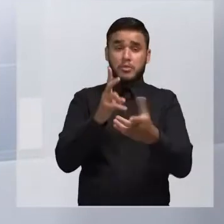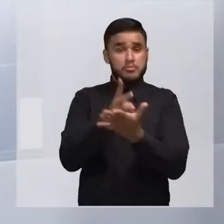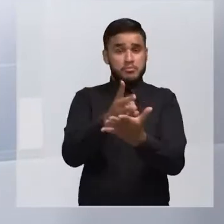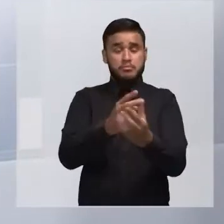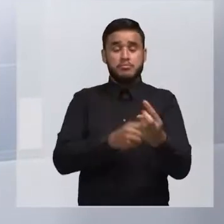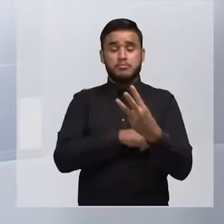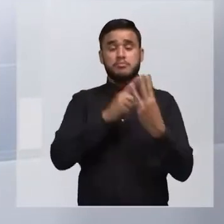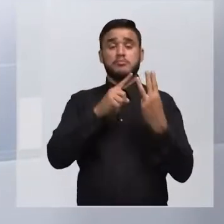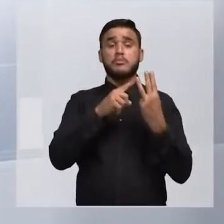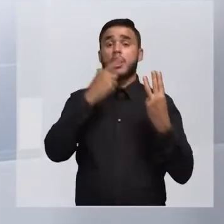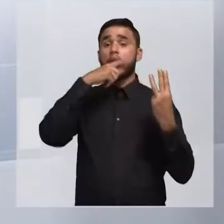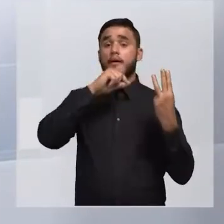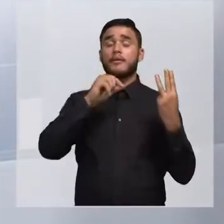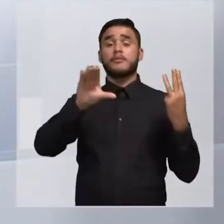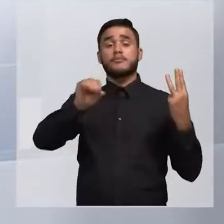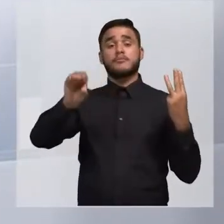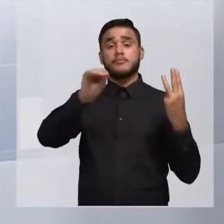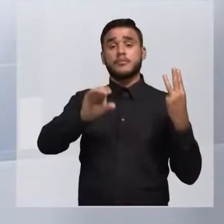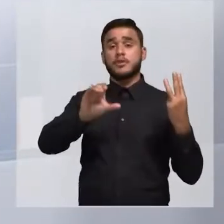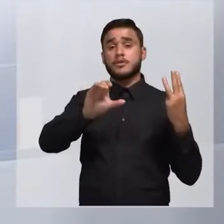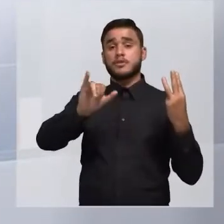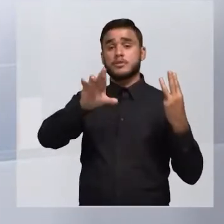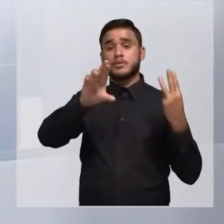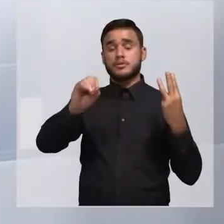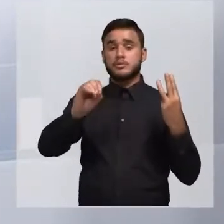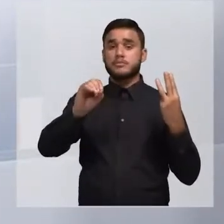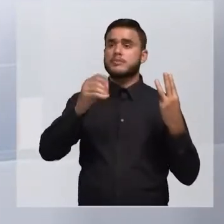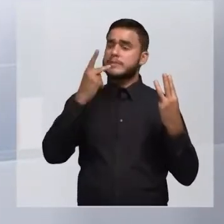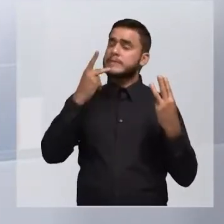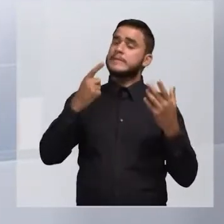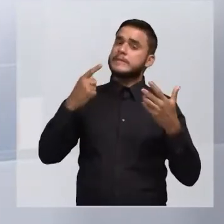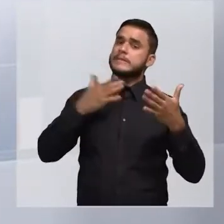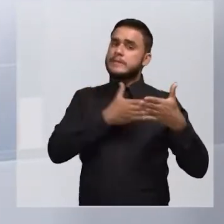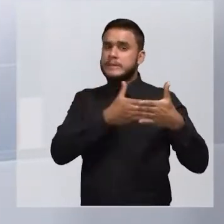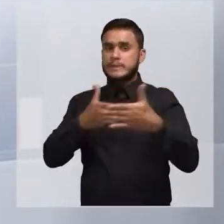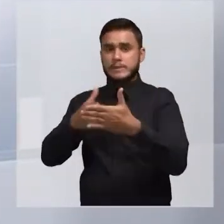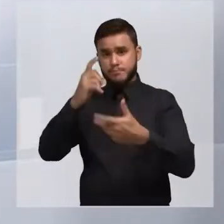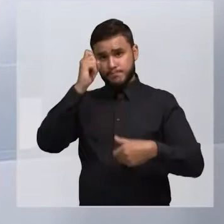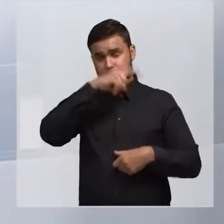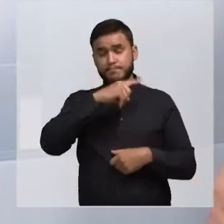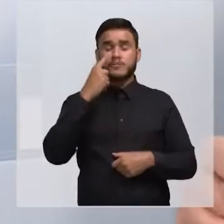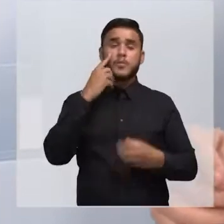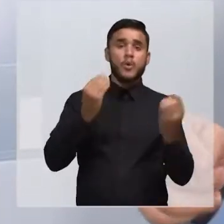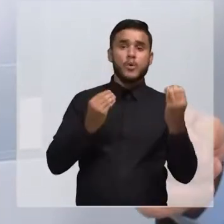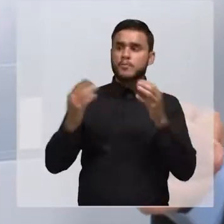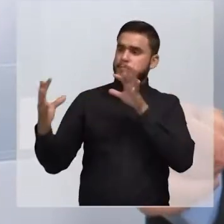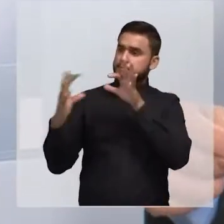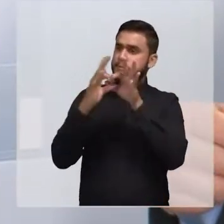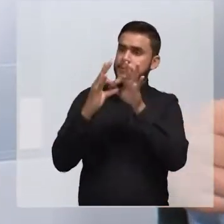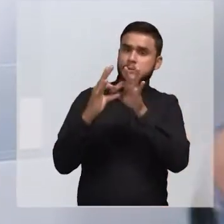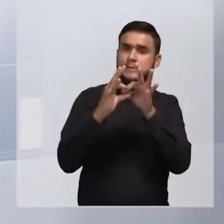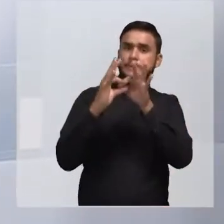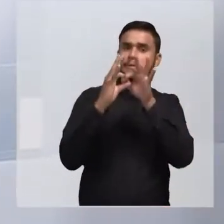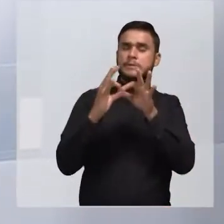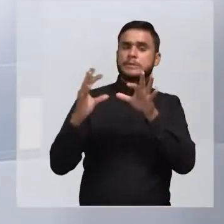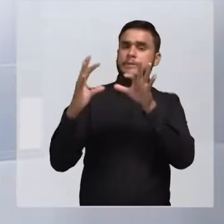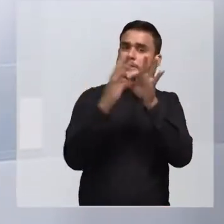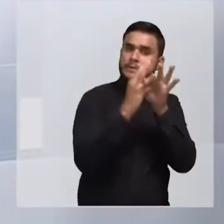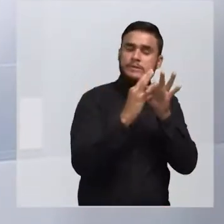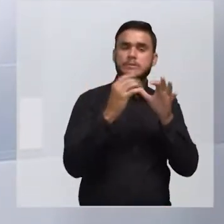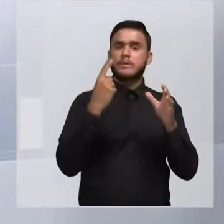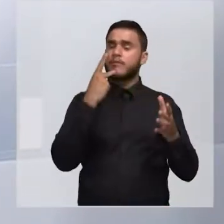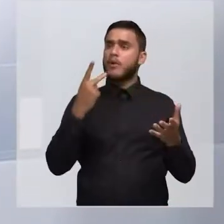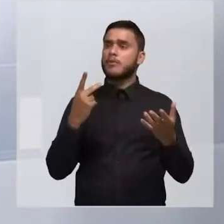do presidenciável cearense, Ciro Gomes, que enfrenta a dificuldade de criar alianças agora,